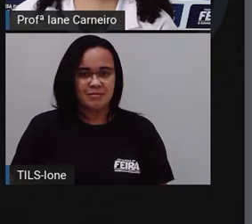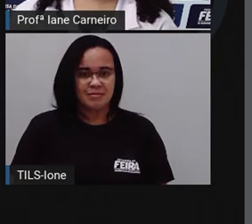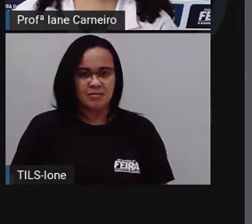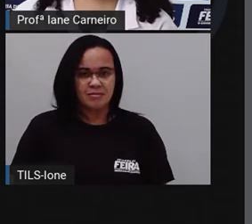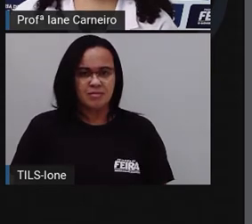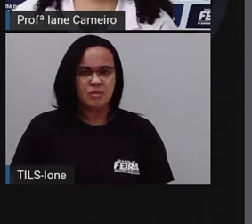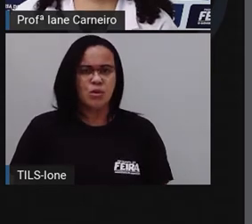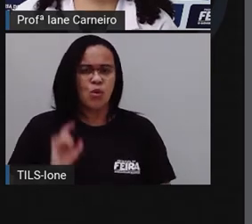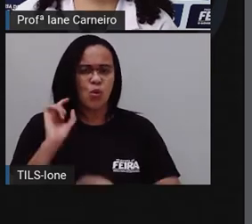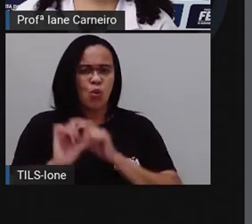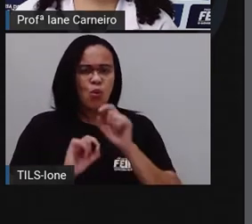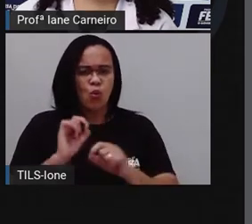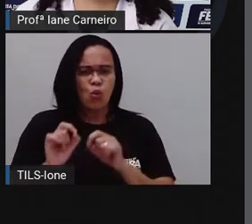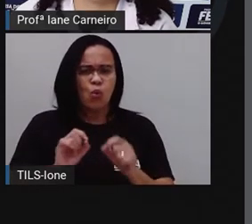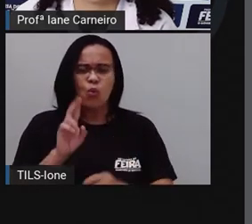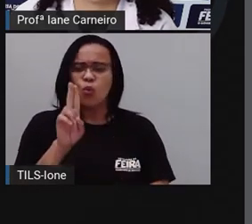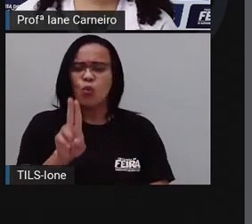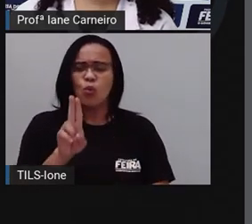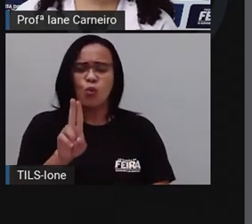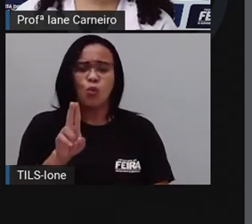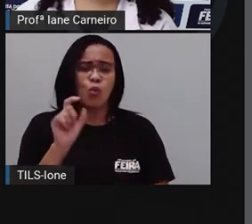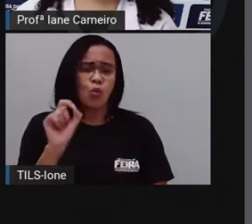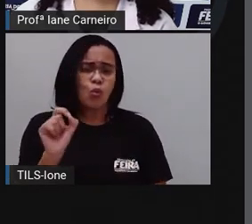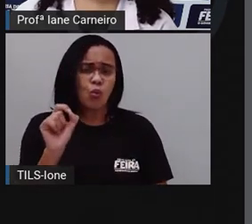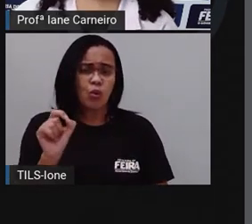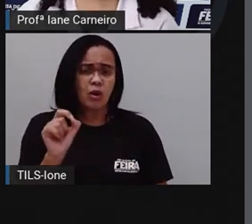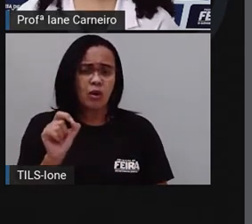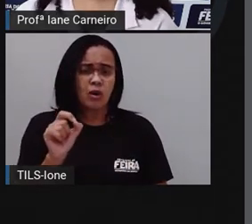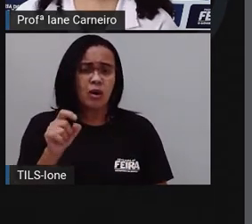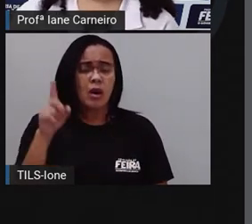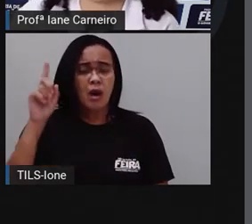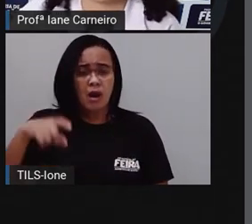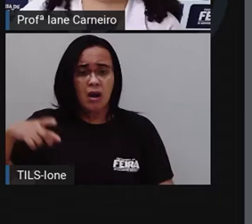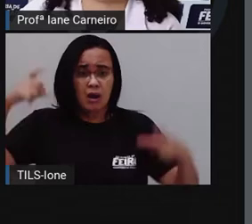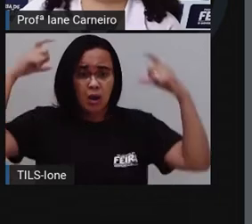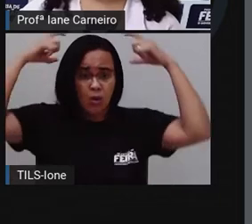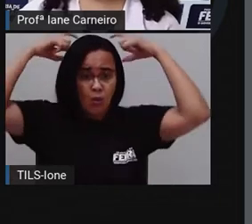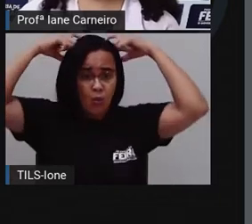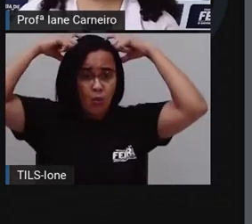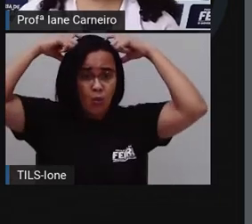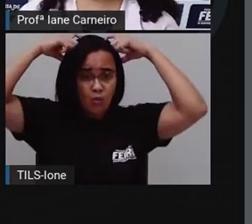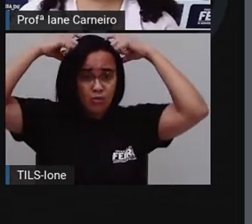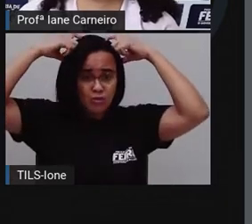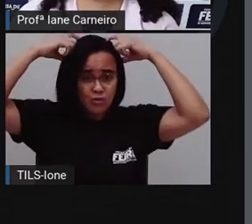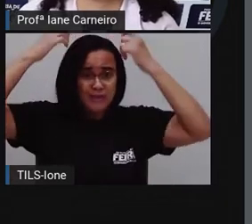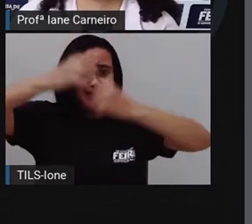O que começa com um urso com urticária